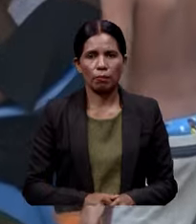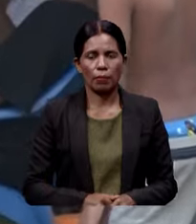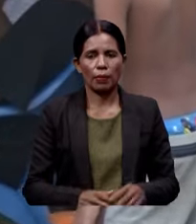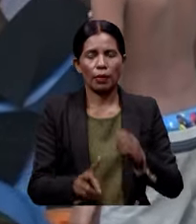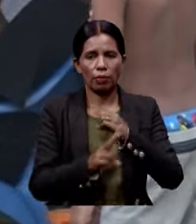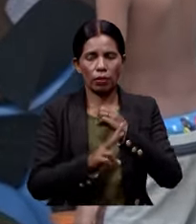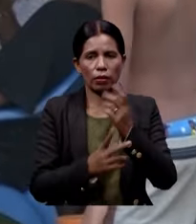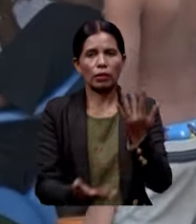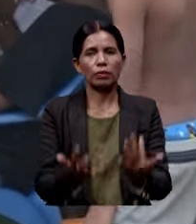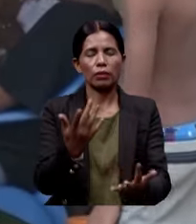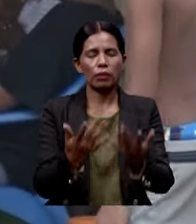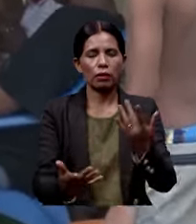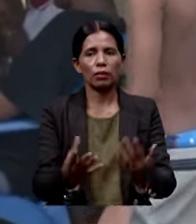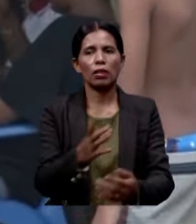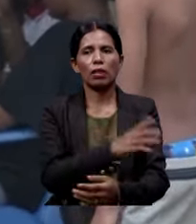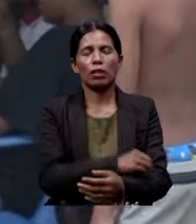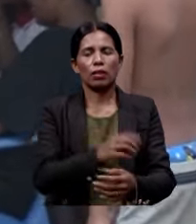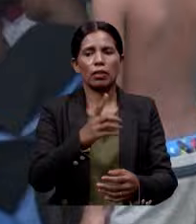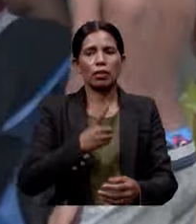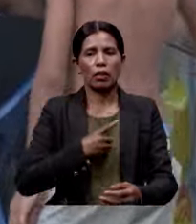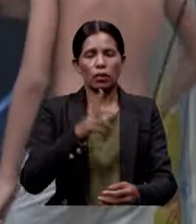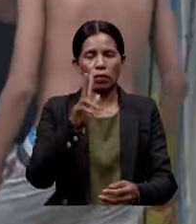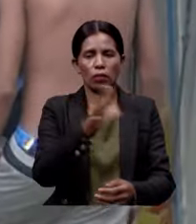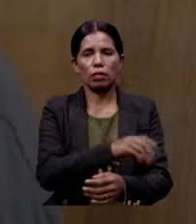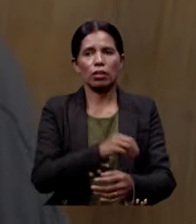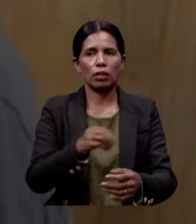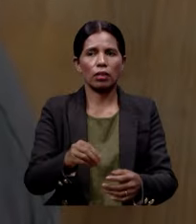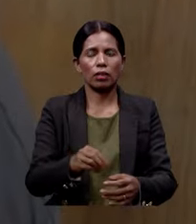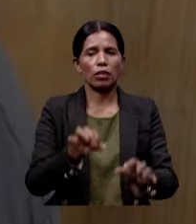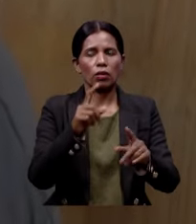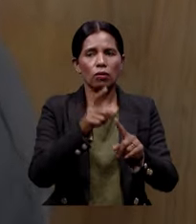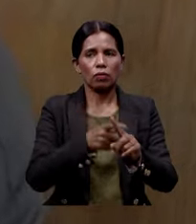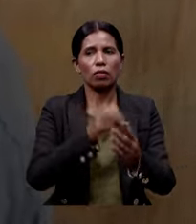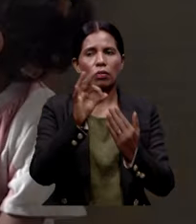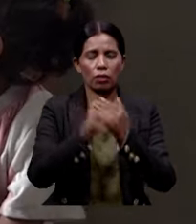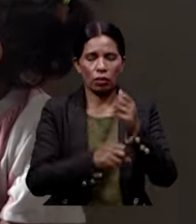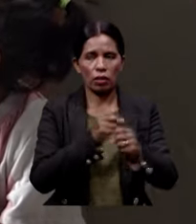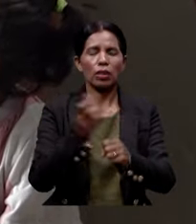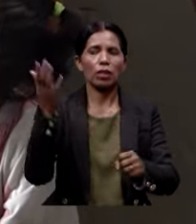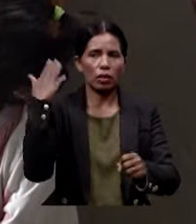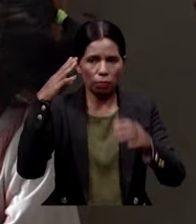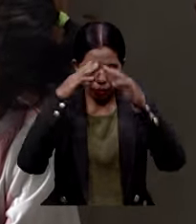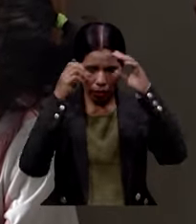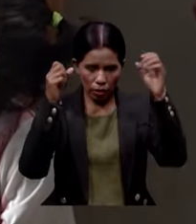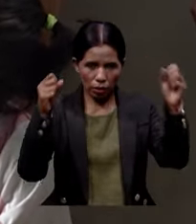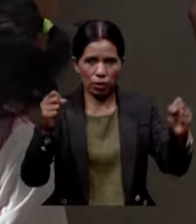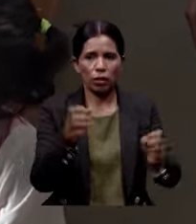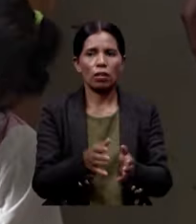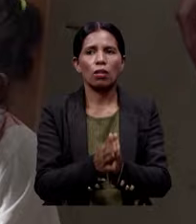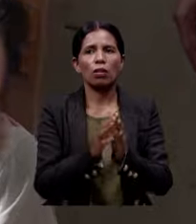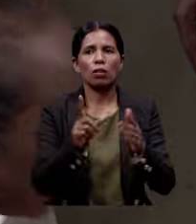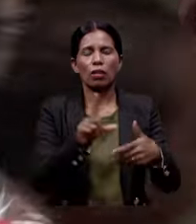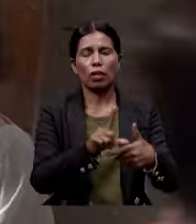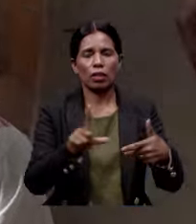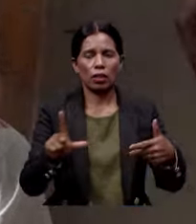Vítima incêndio quarentena Tassitolo, uma cai em Tornulo Recinwalu, nebe e fulan fevereiro Tinancotug, presidente da República, o líder